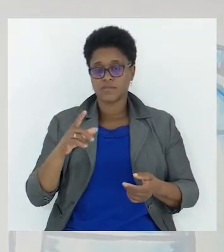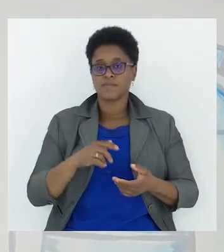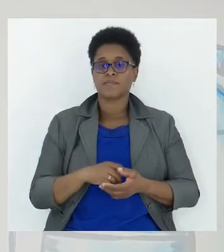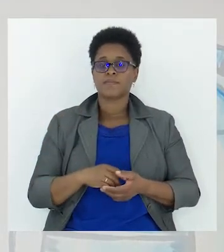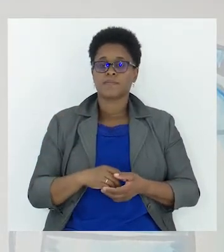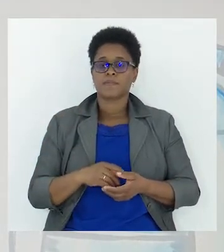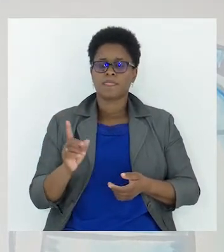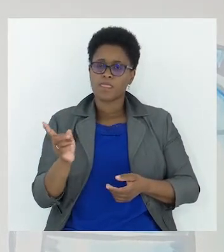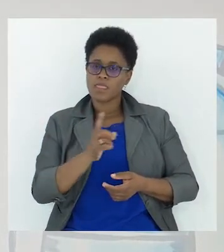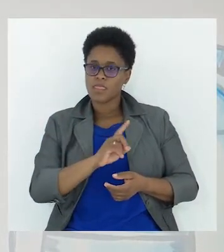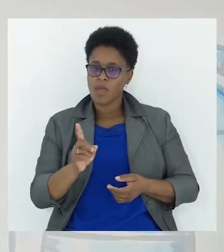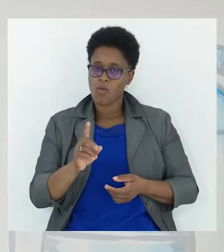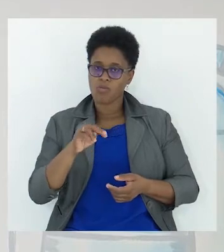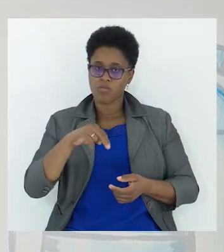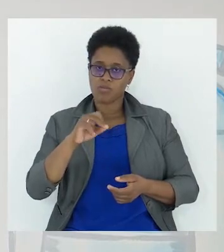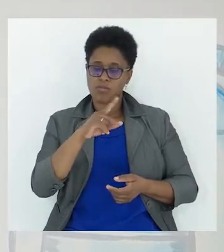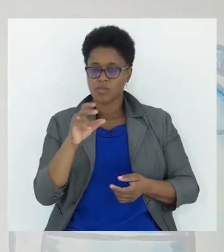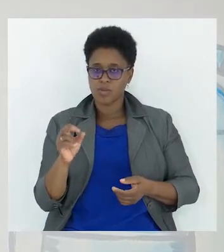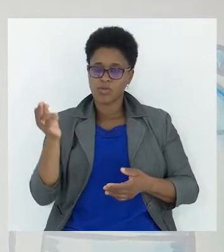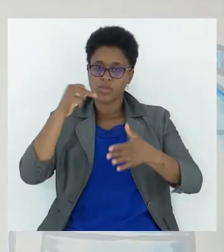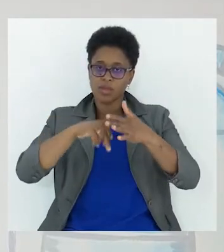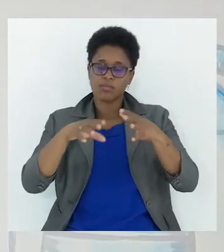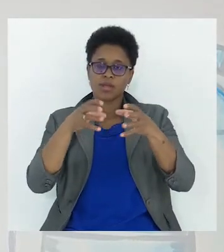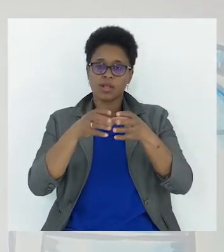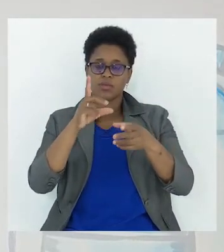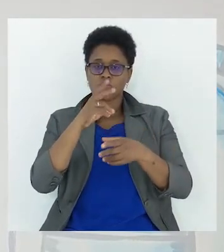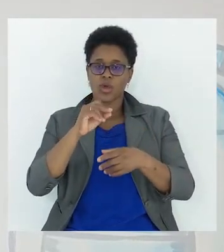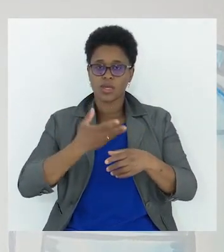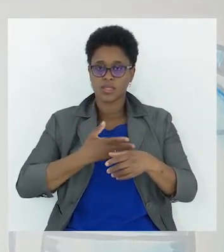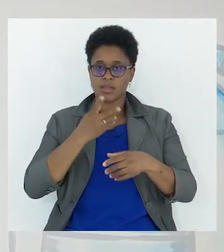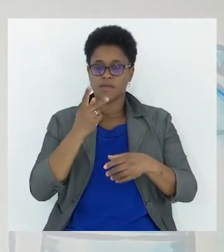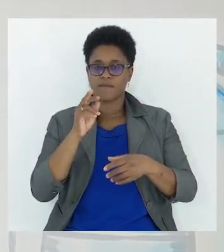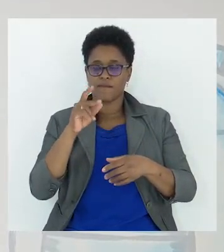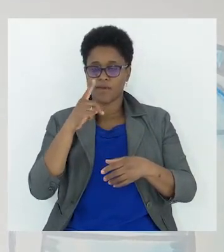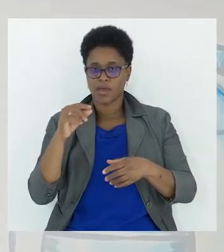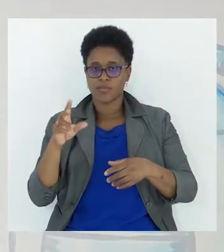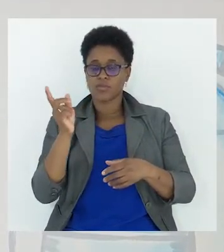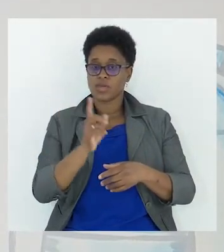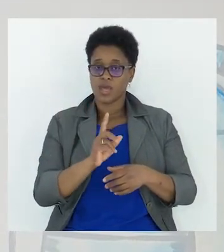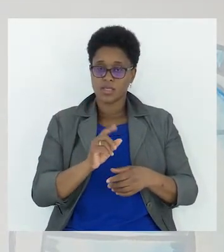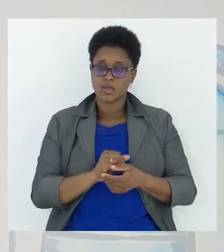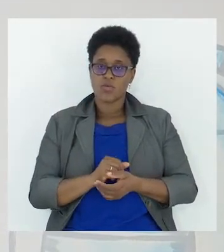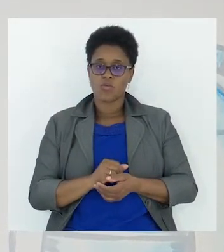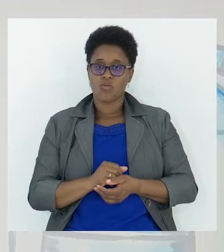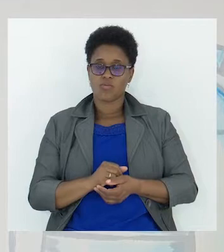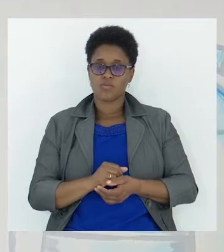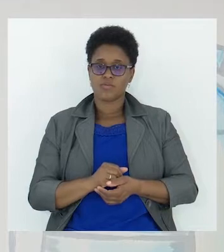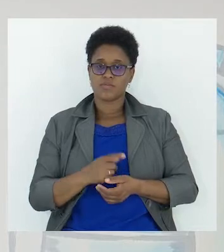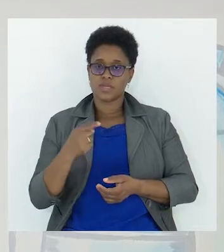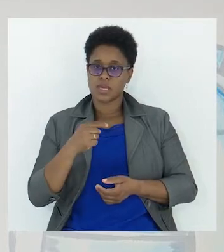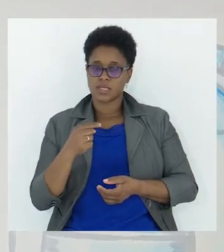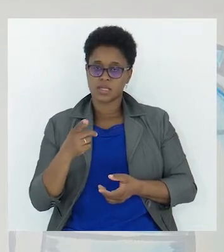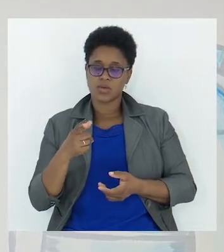Não entra para a classe do advérbio de negação. Então, morfologicamente, está lá